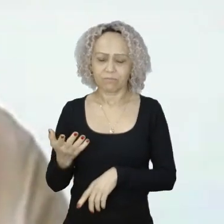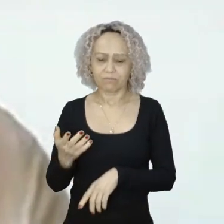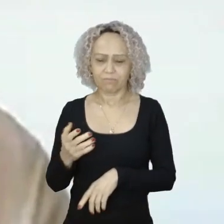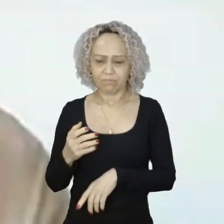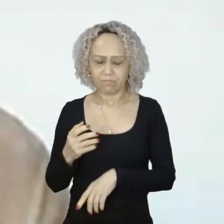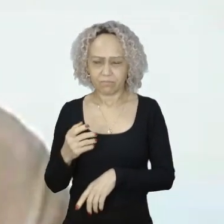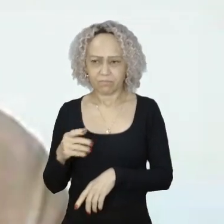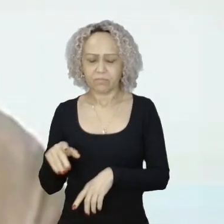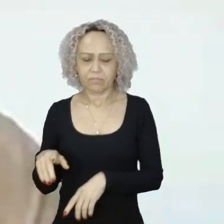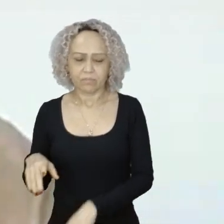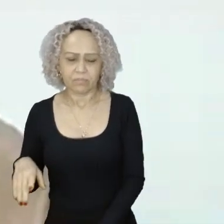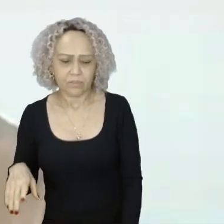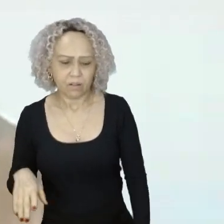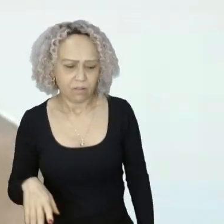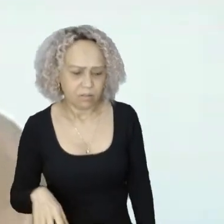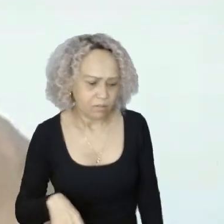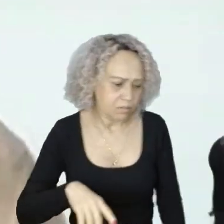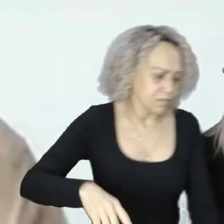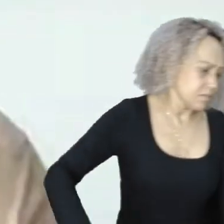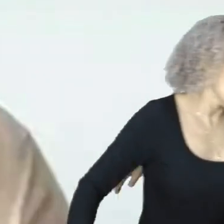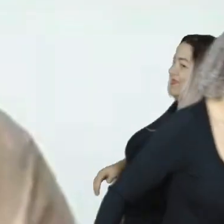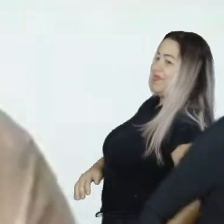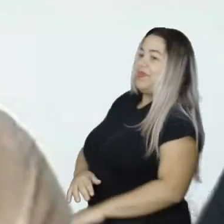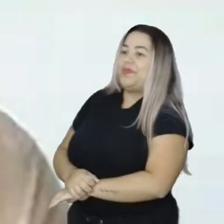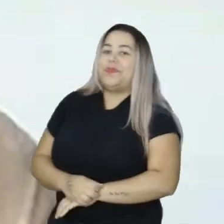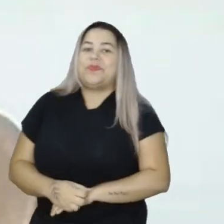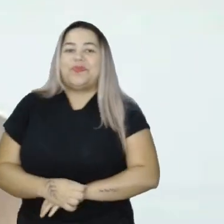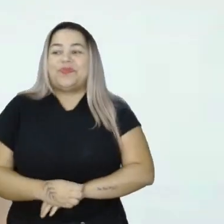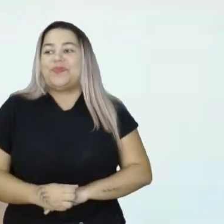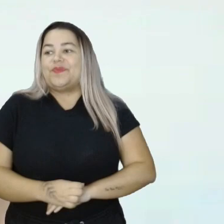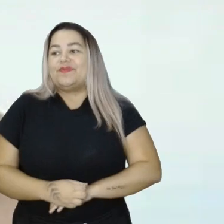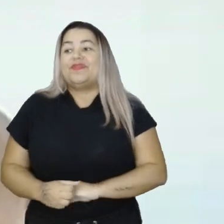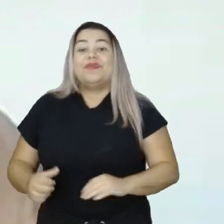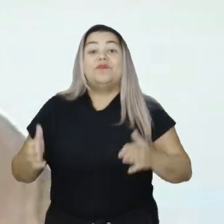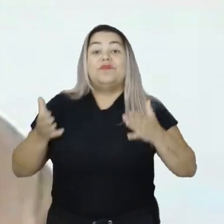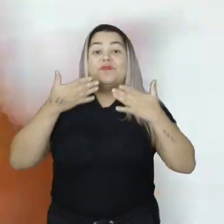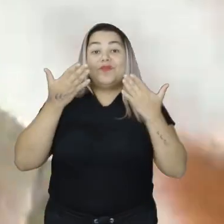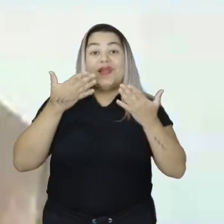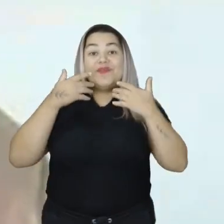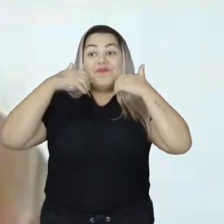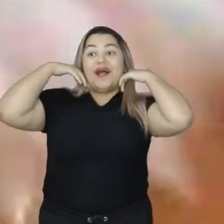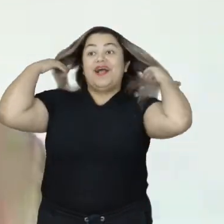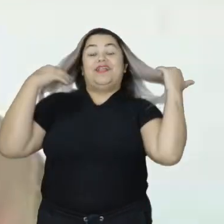manter quadros políticos dessa conjuntura nossa. Então, muito animado, eu ainda estou aqui